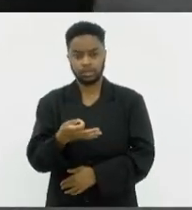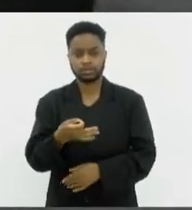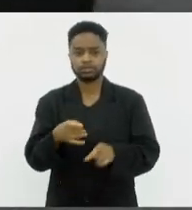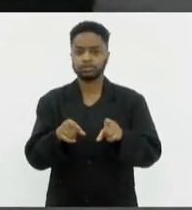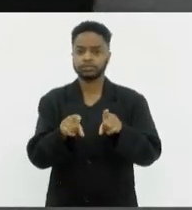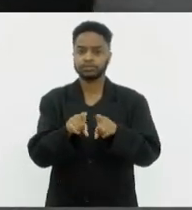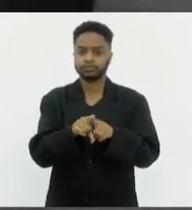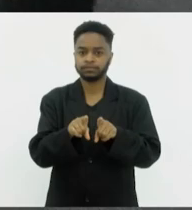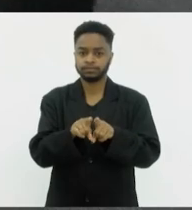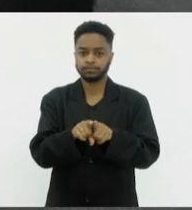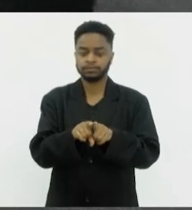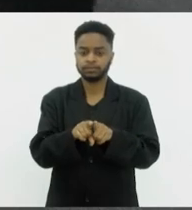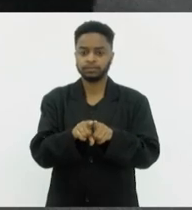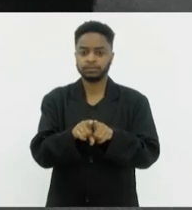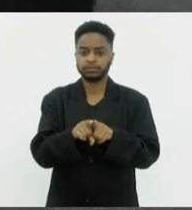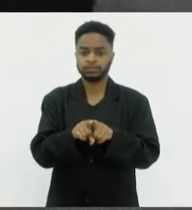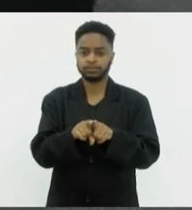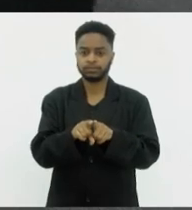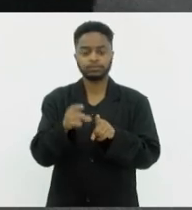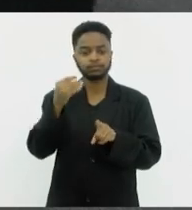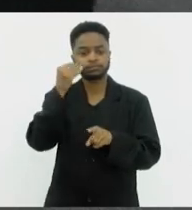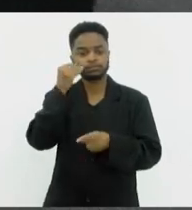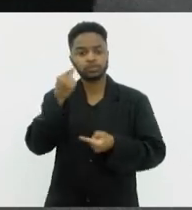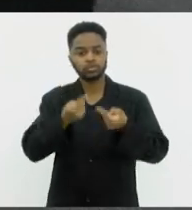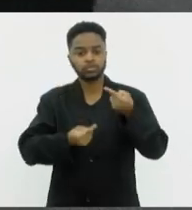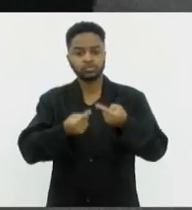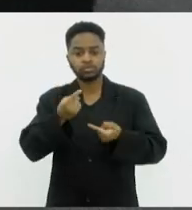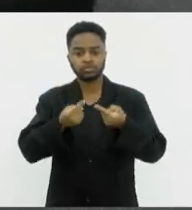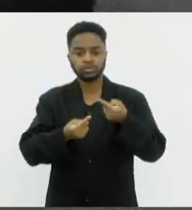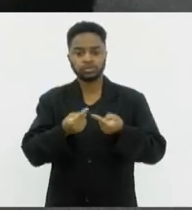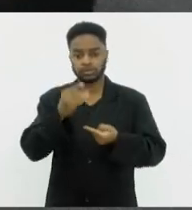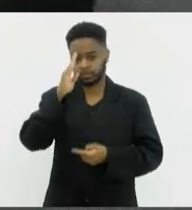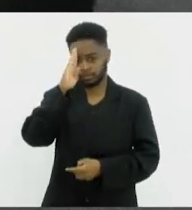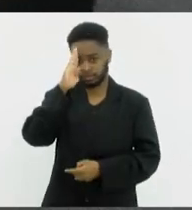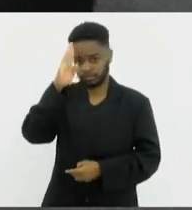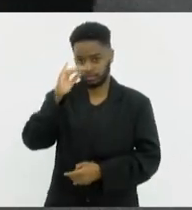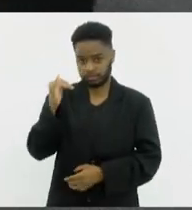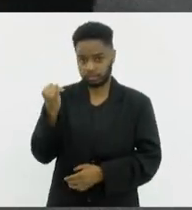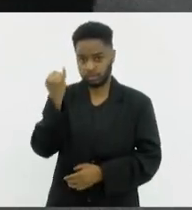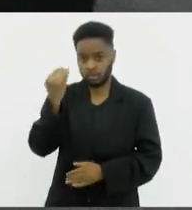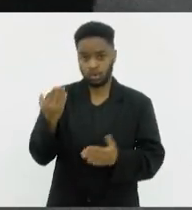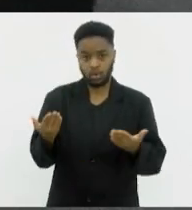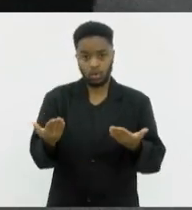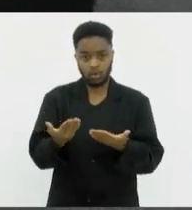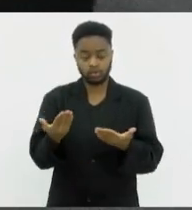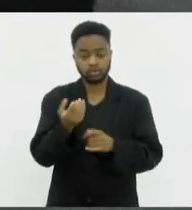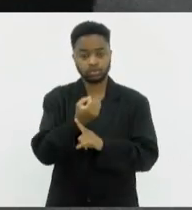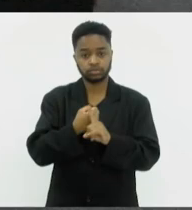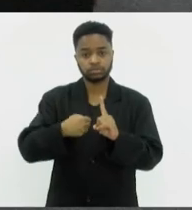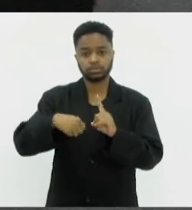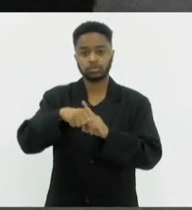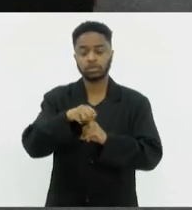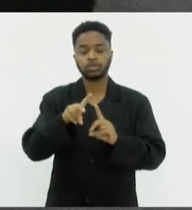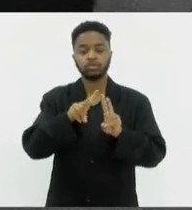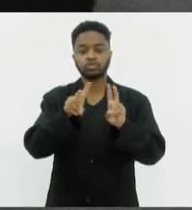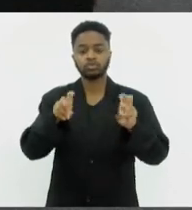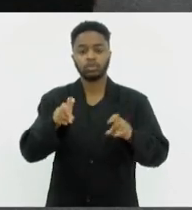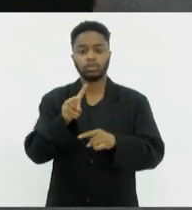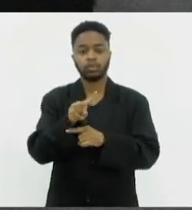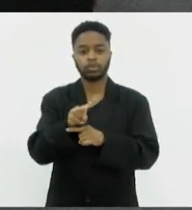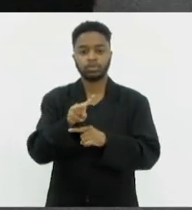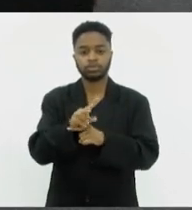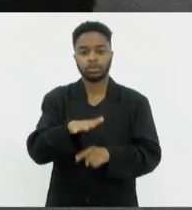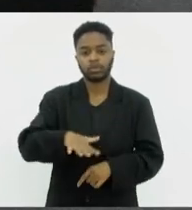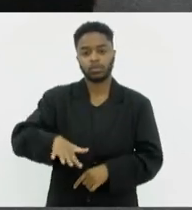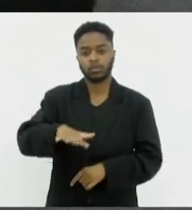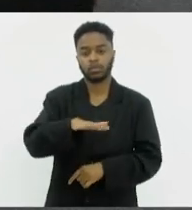também é prevendo um debate central hoje na nossa sociedade sobre a preservação ambiental e